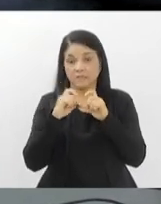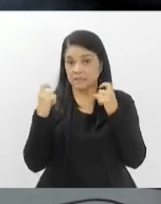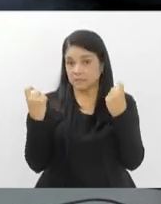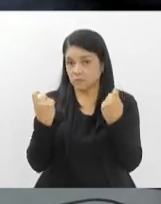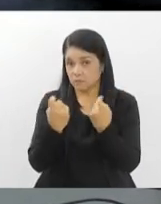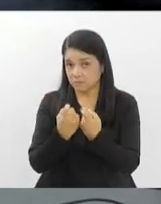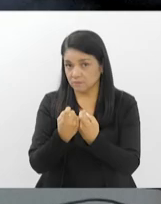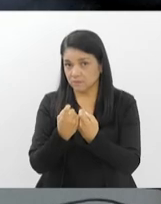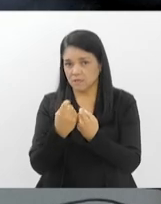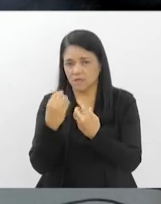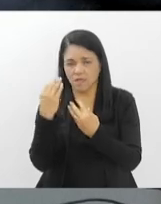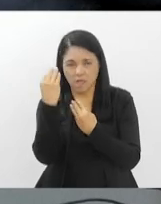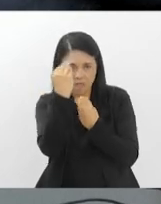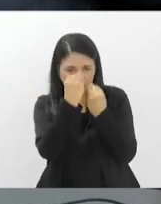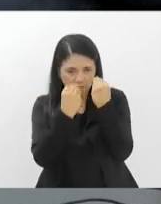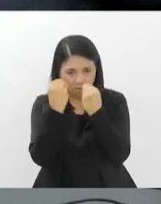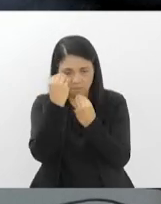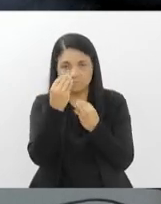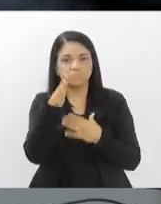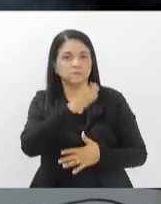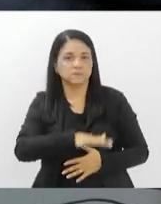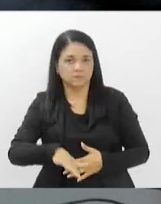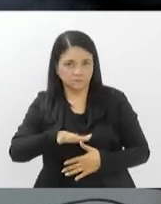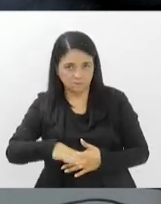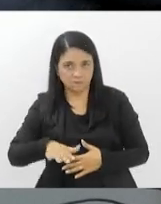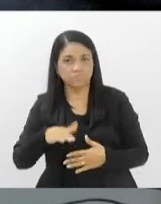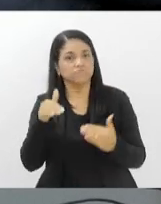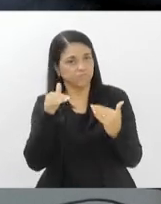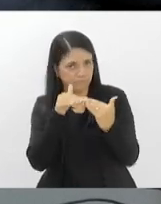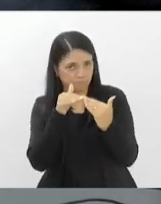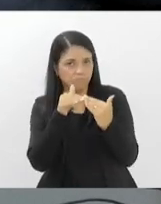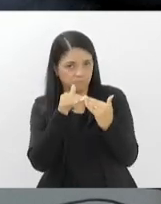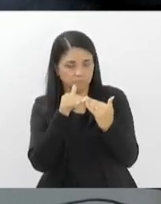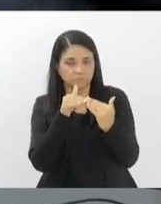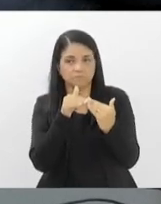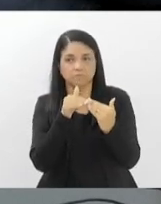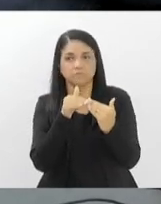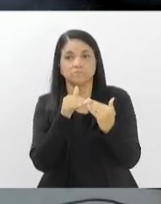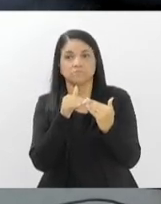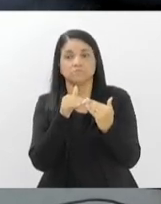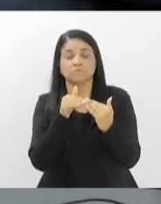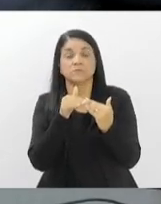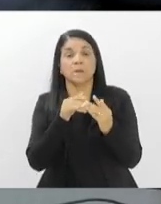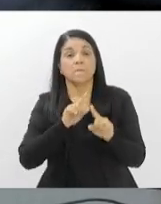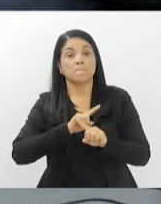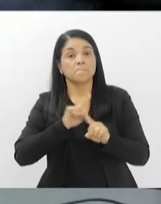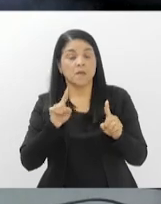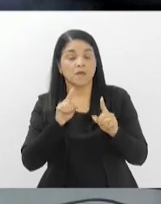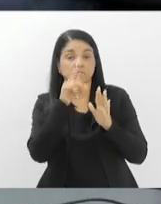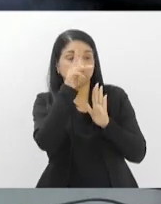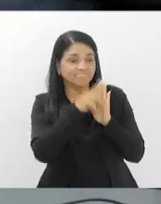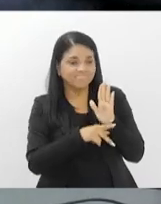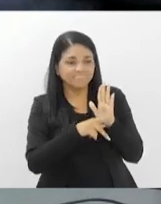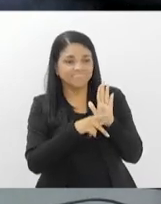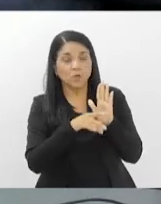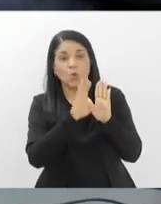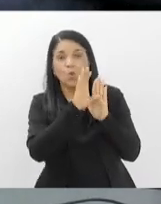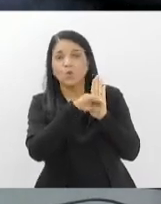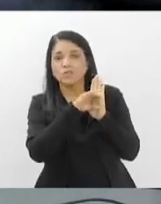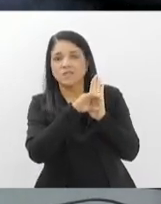em tese, genericamente, a gente concorda. Só que ele não define uma série de conceitos que ele